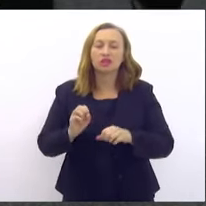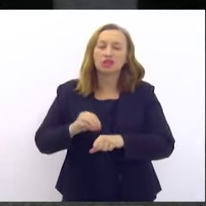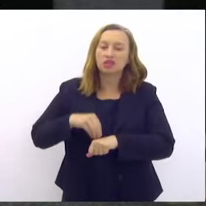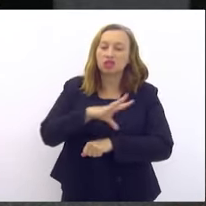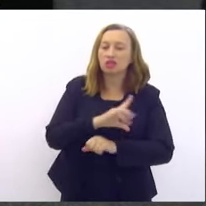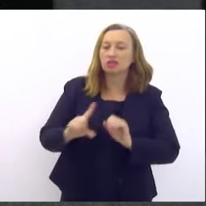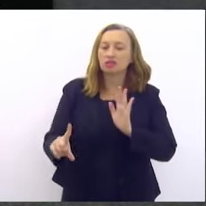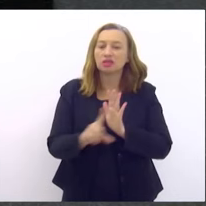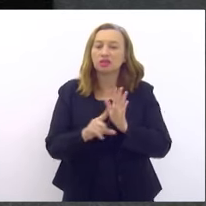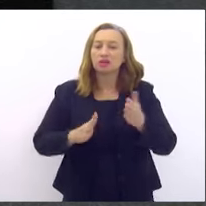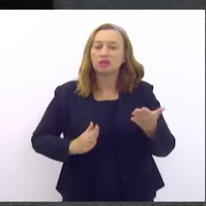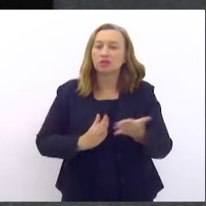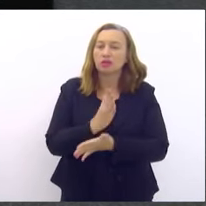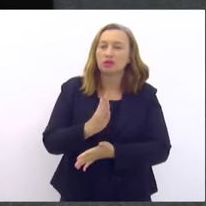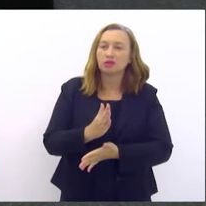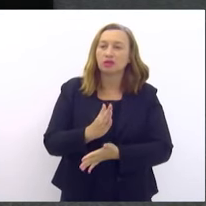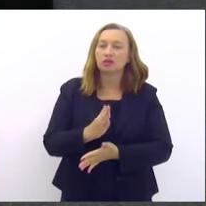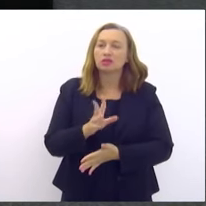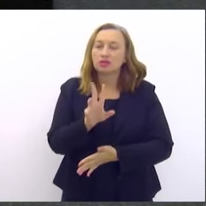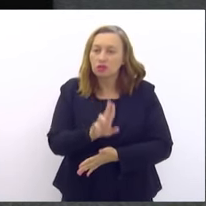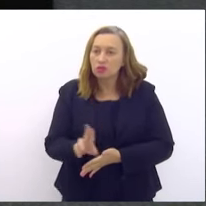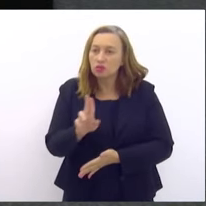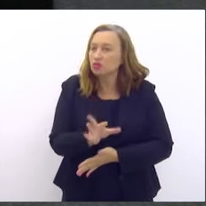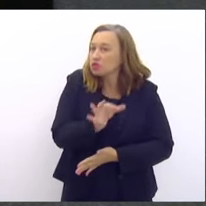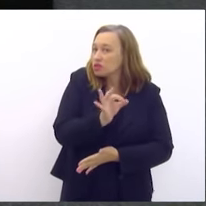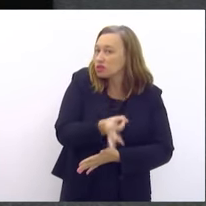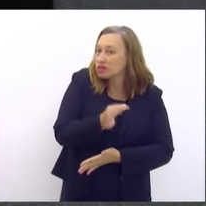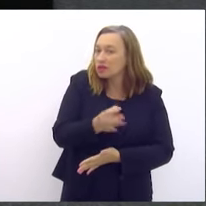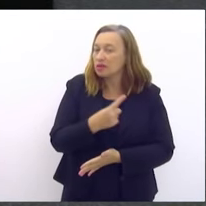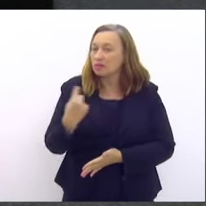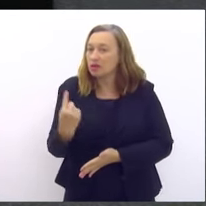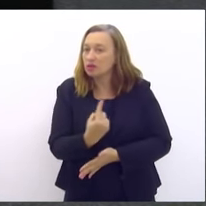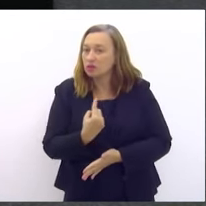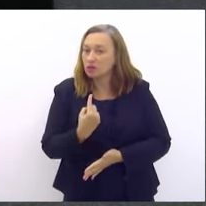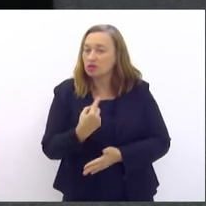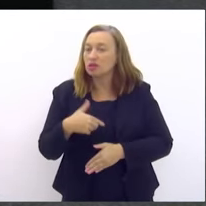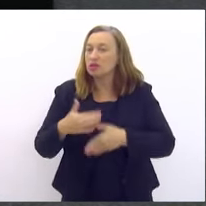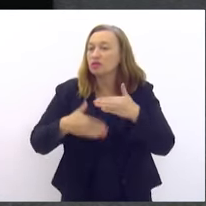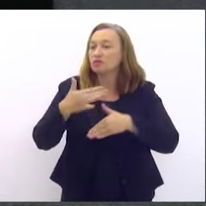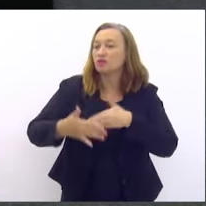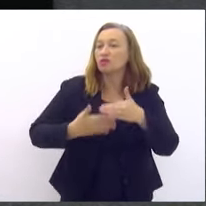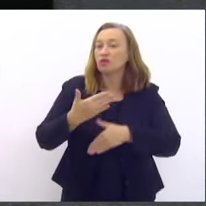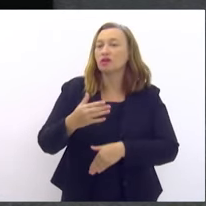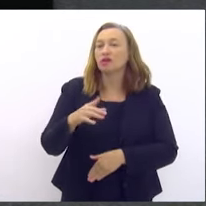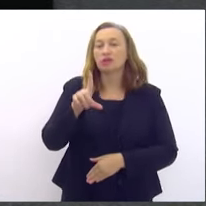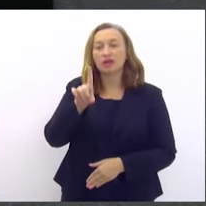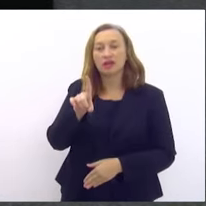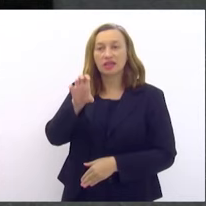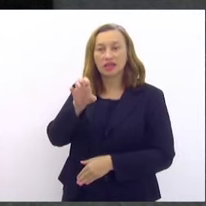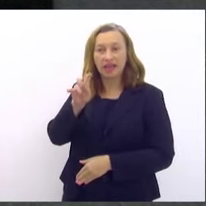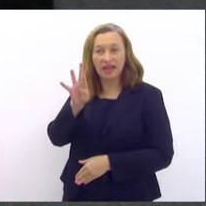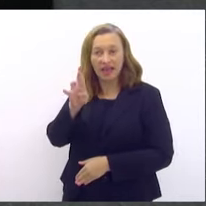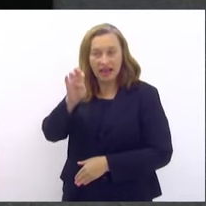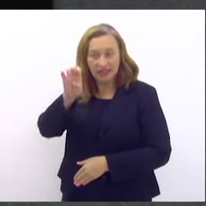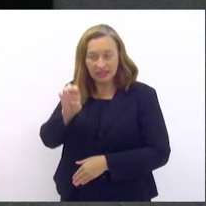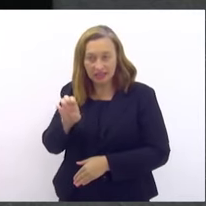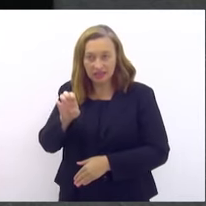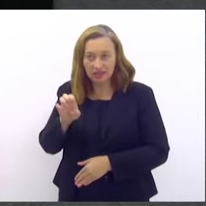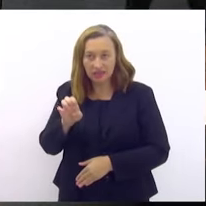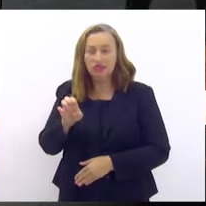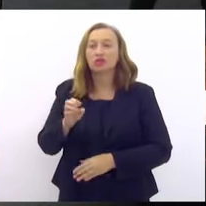Legislativa aprovada seja um instrumento de fato pra gente construir uma decade no município de Campos dos Goitacazes